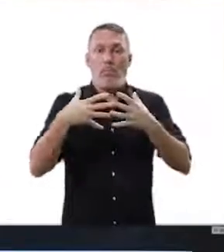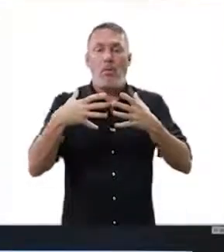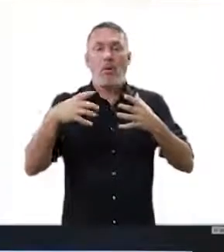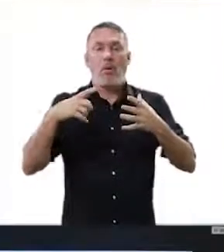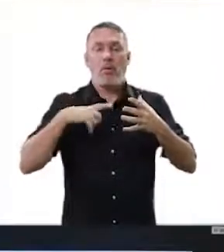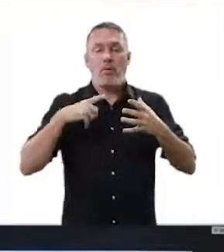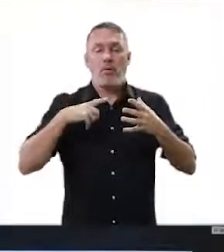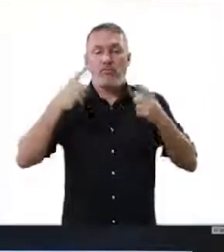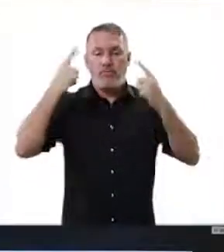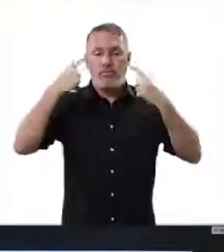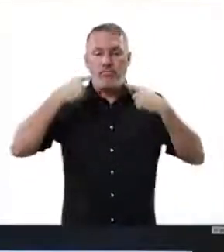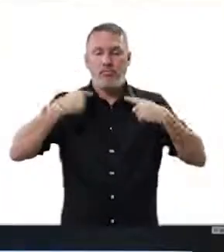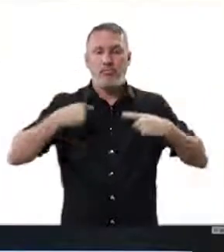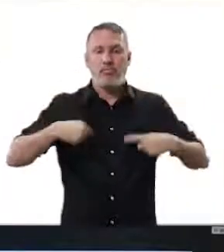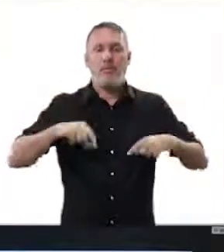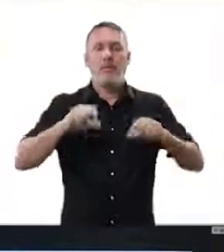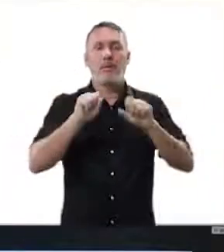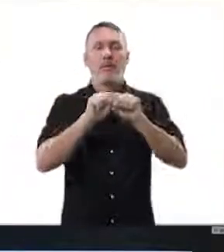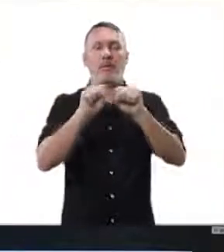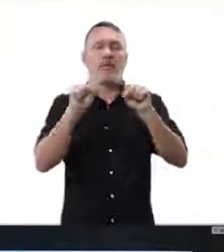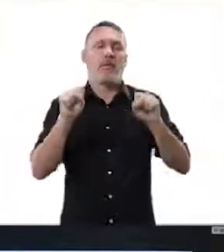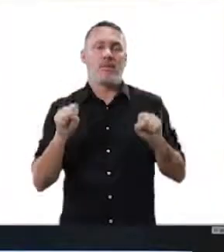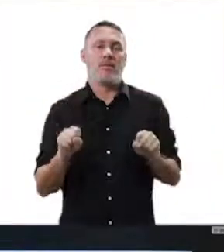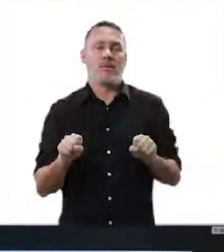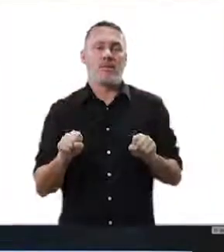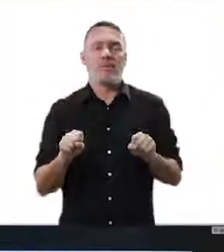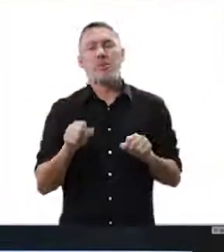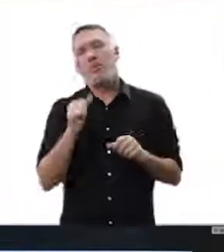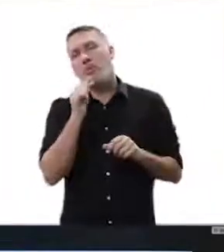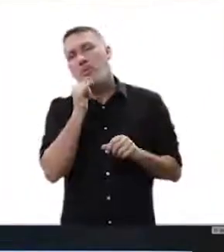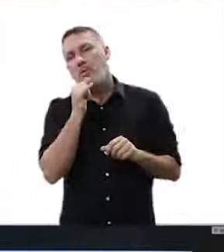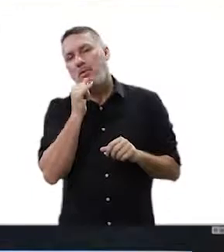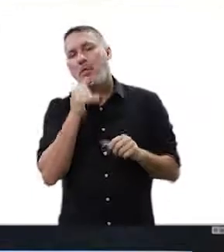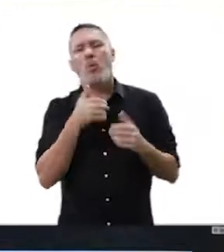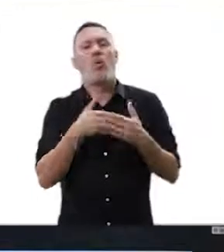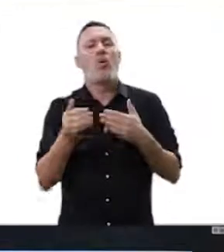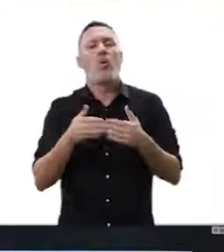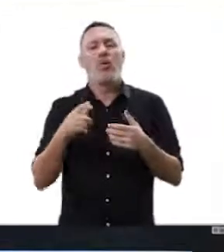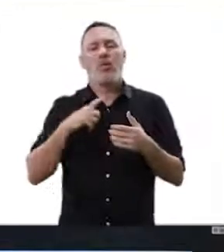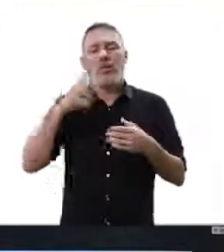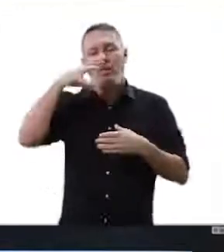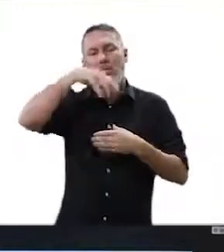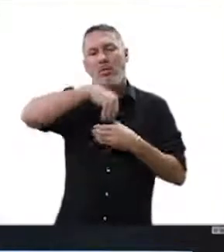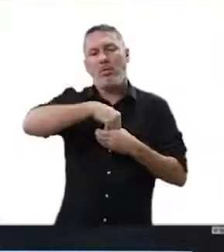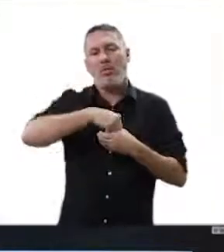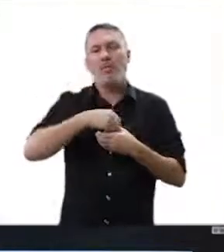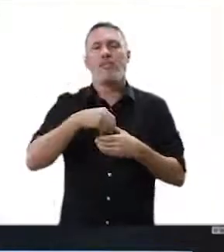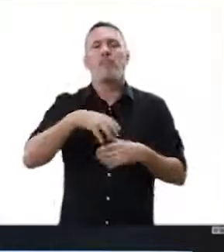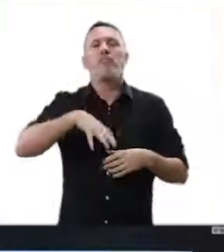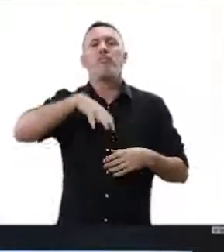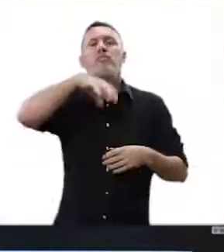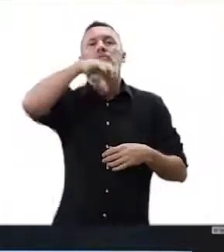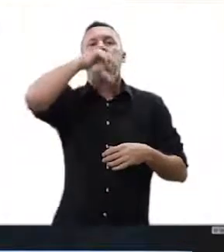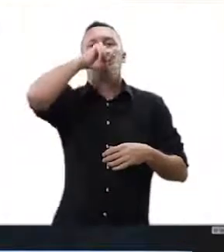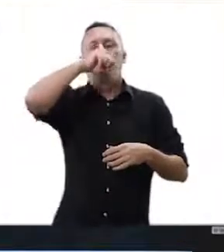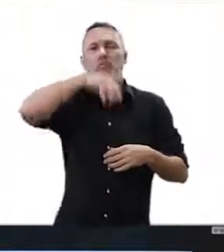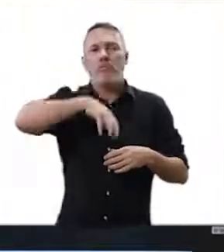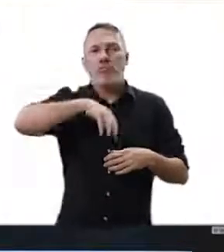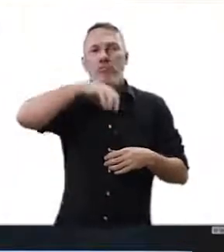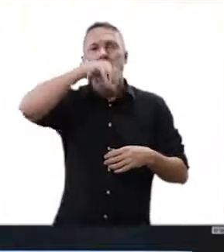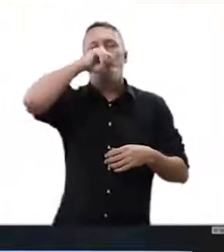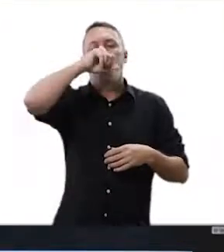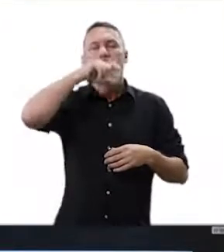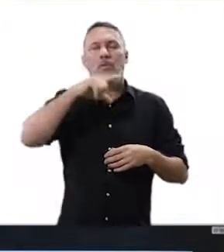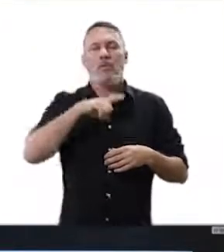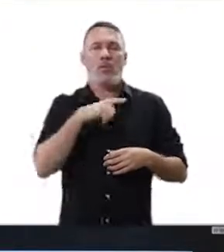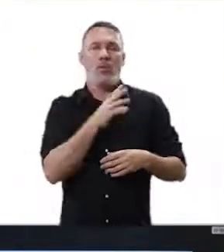formar o sistema, como, por exemplo, todos os sistemas que temos no corpo, o sistema respiratório, o cardiovascular, o